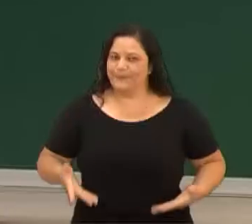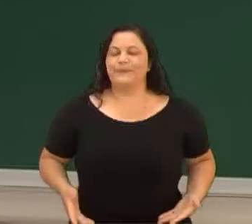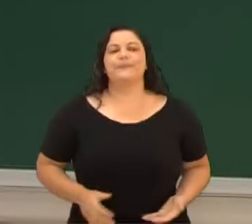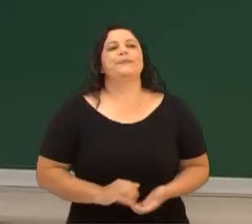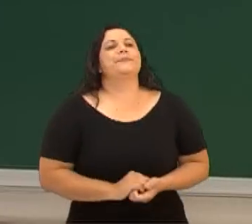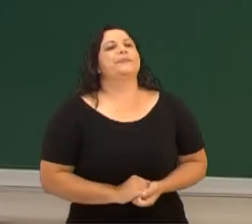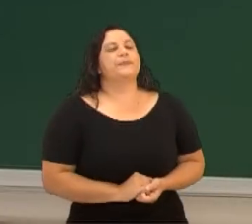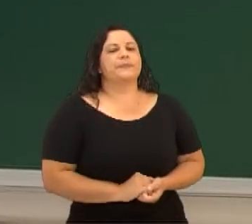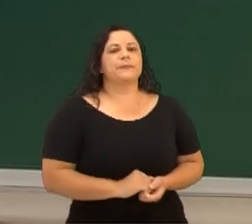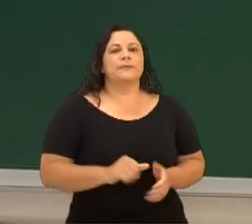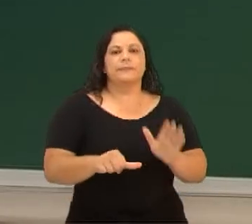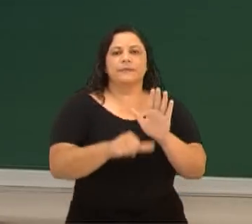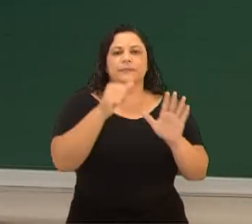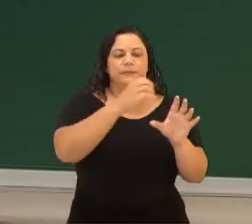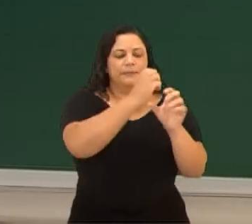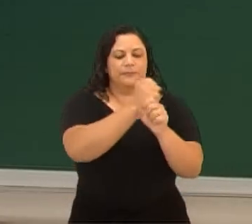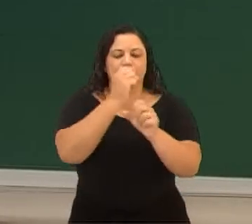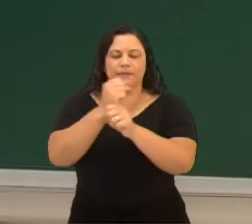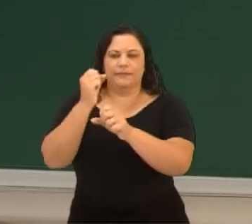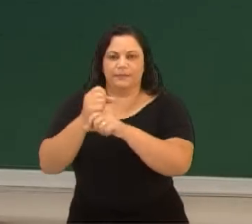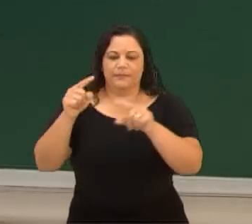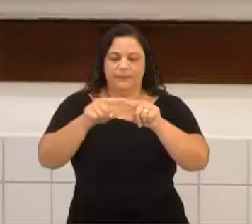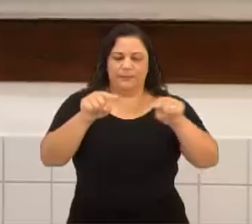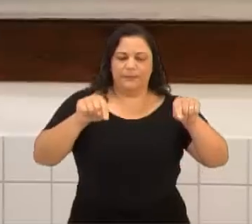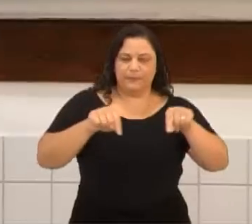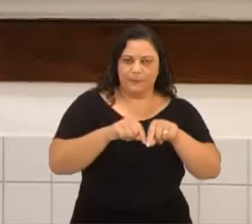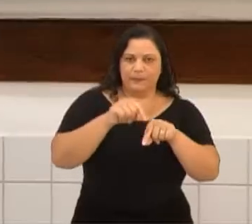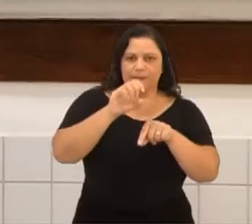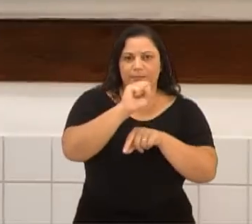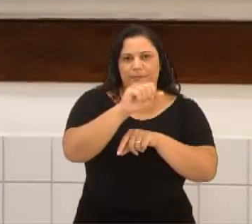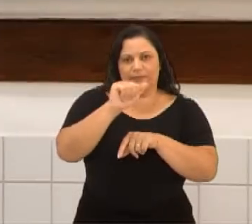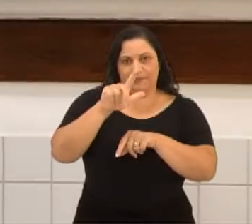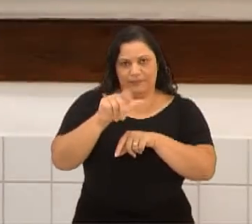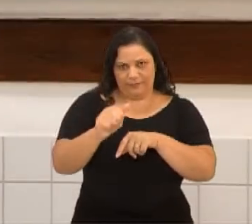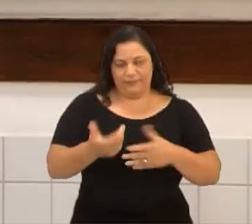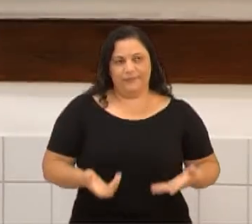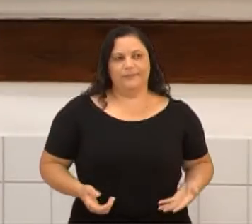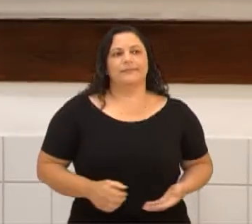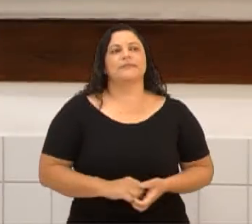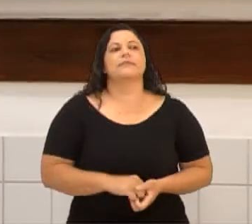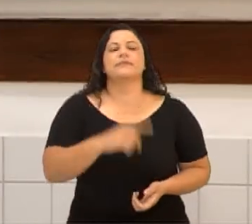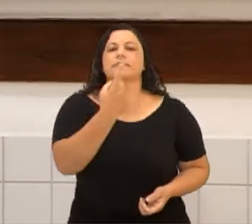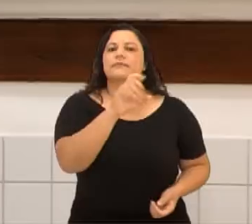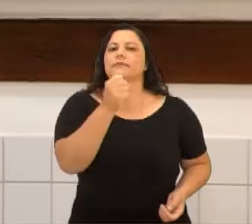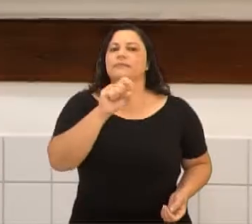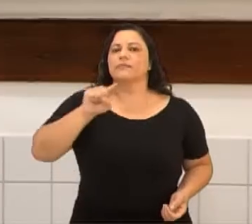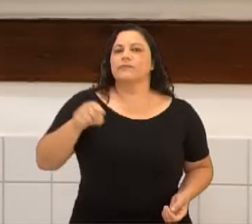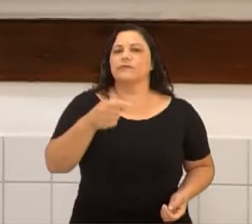somar. O piso da sala mede 18,9. Então, olhem aqui,